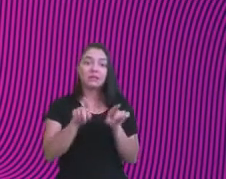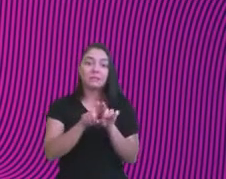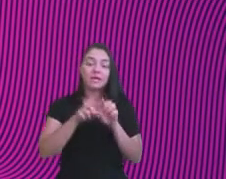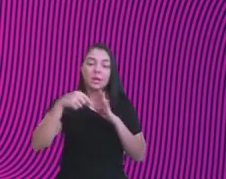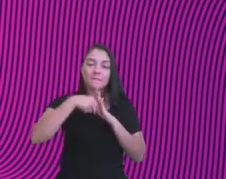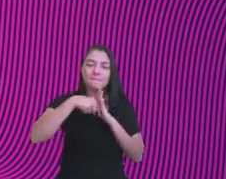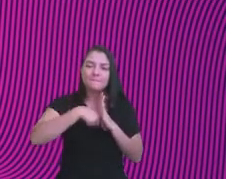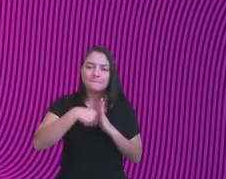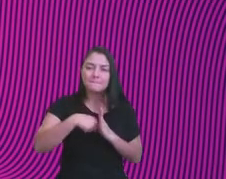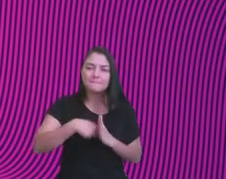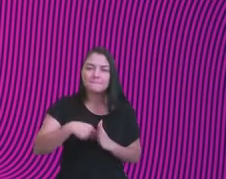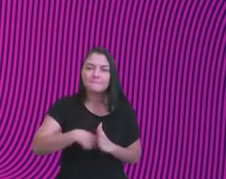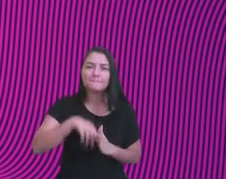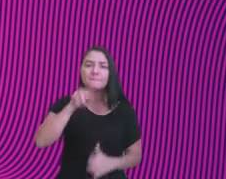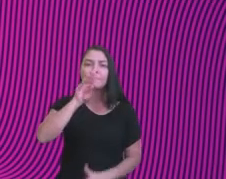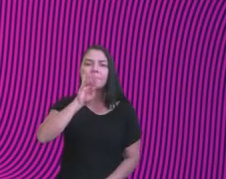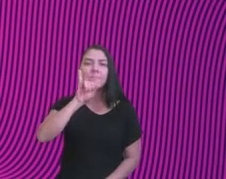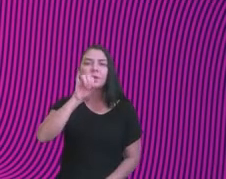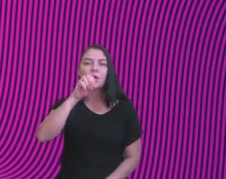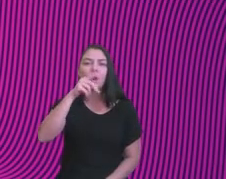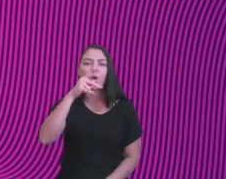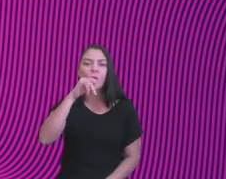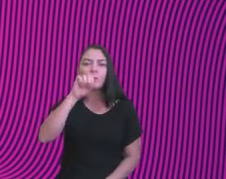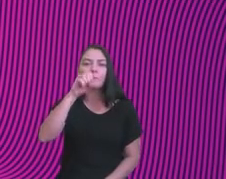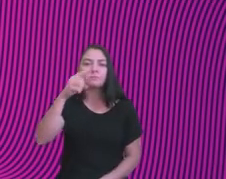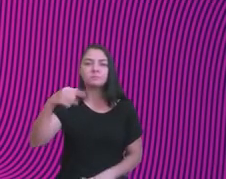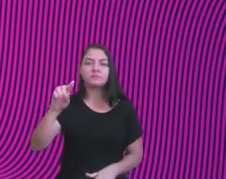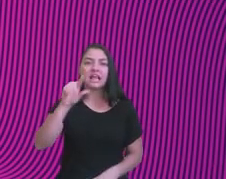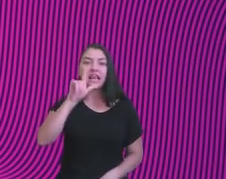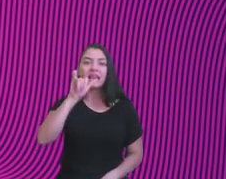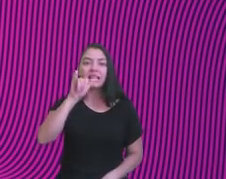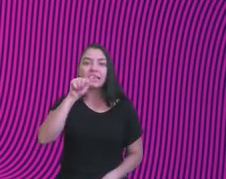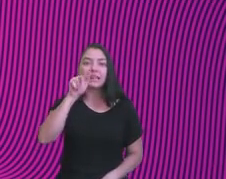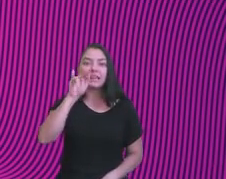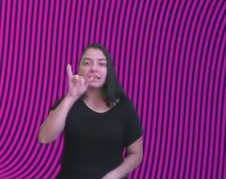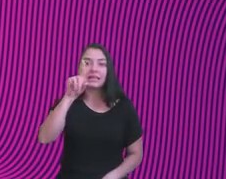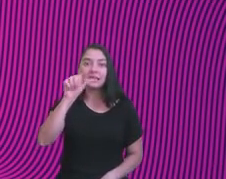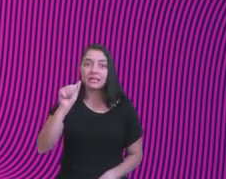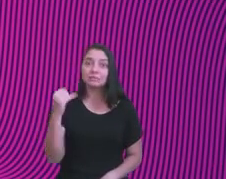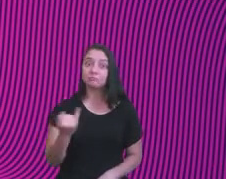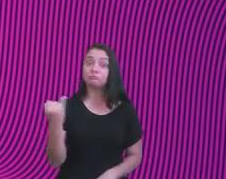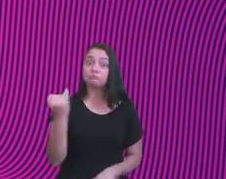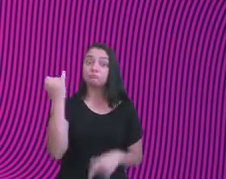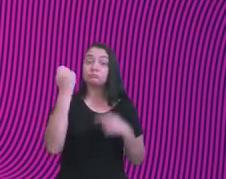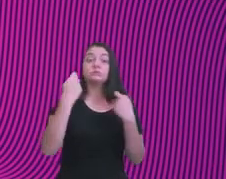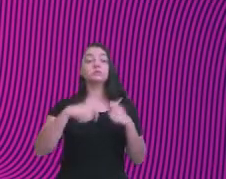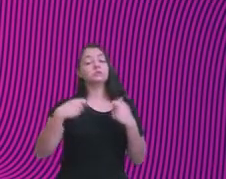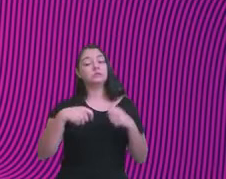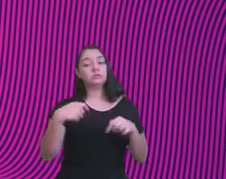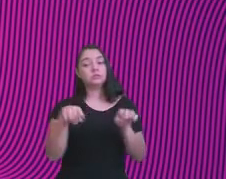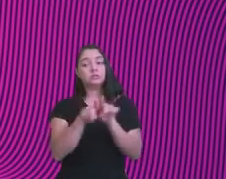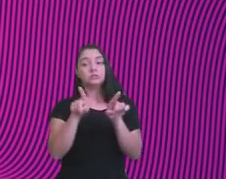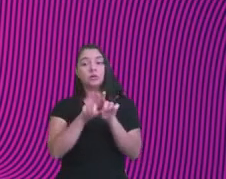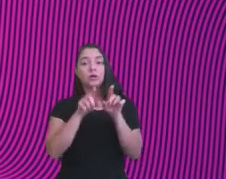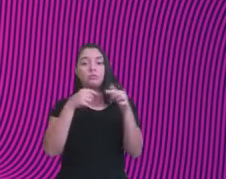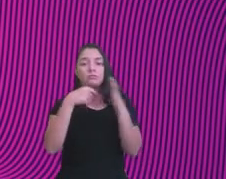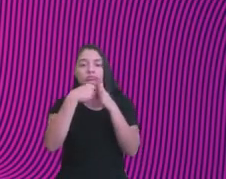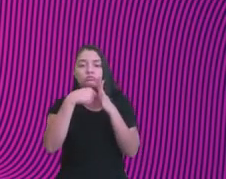interessante, mas ainda para definição de aplicabilidade ainda um pouco